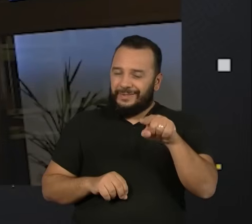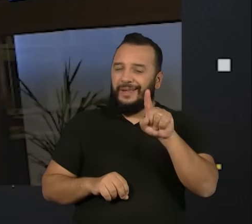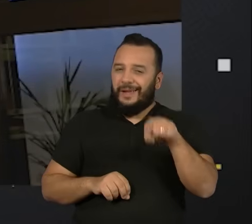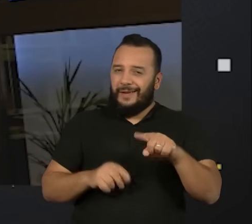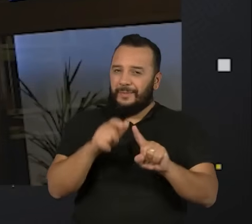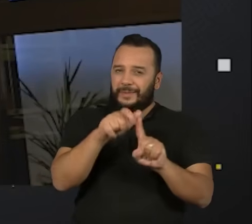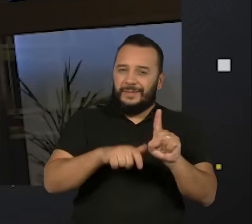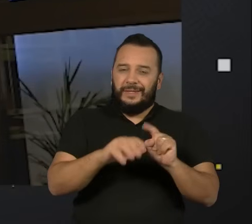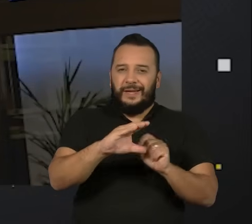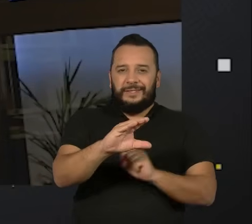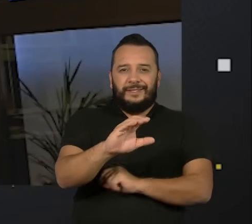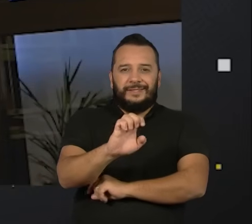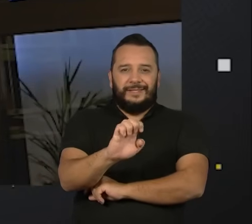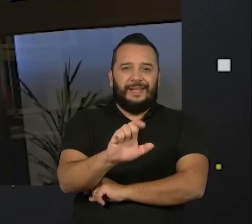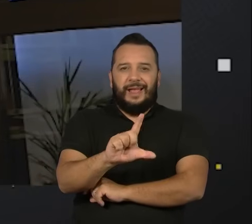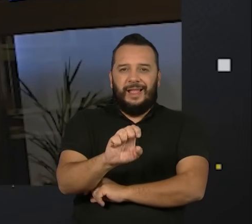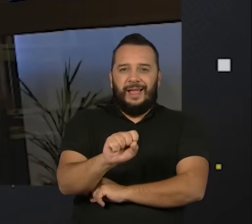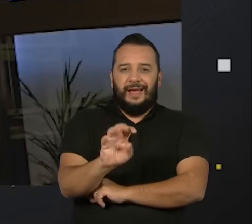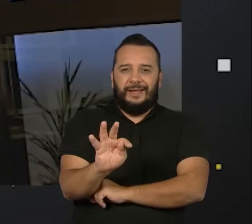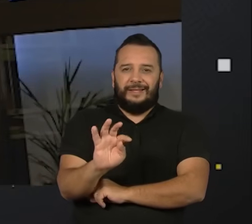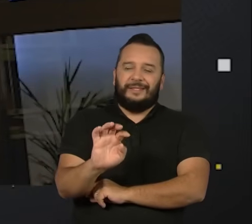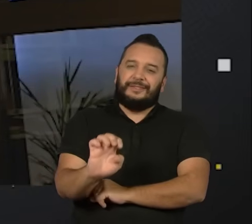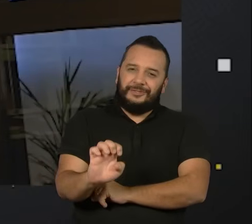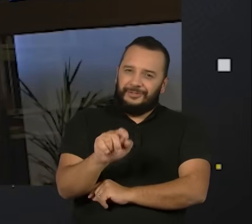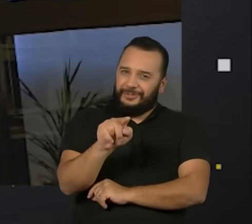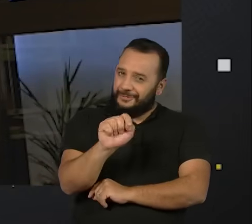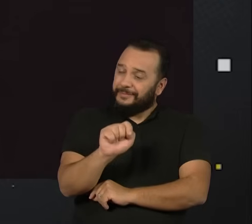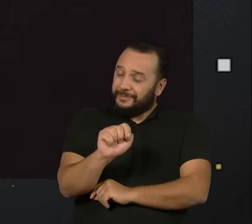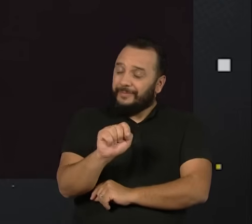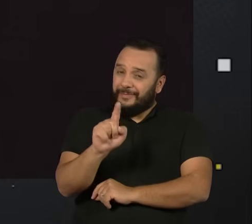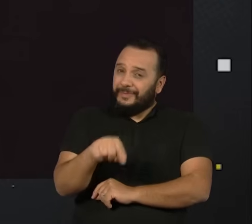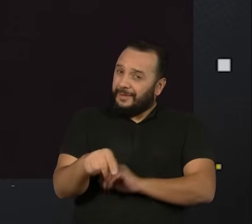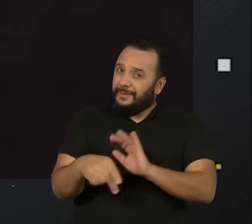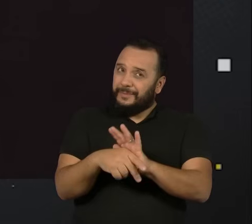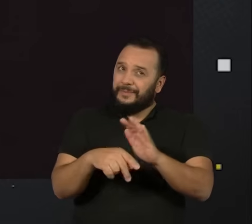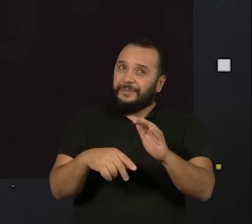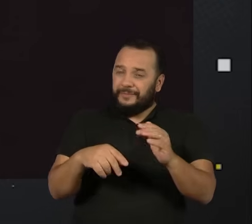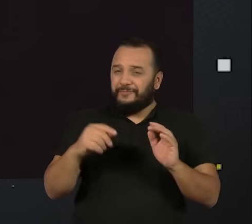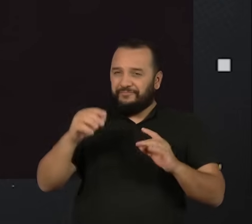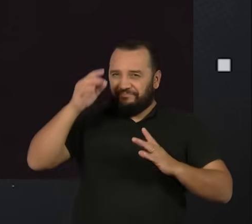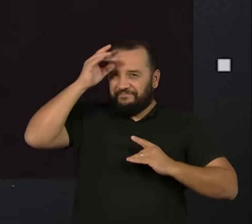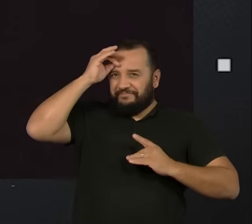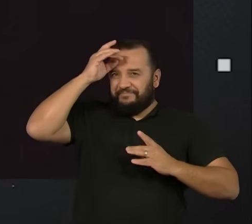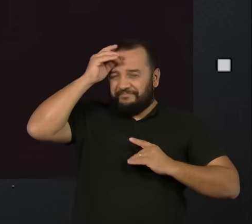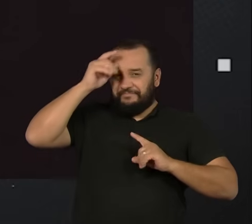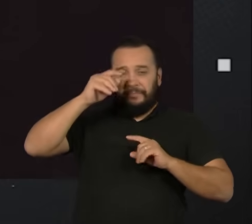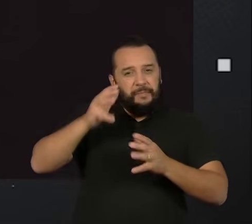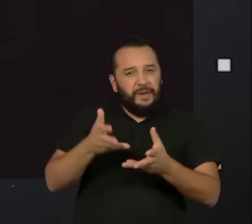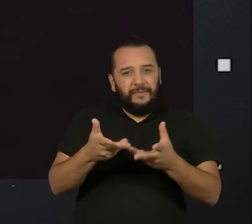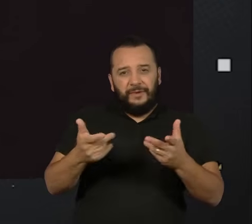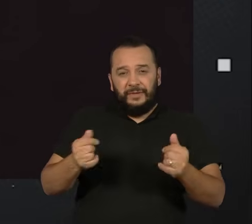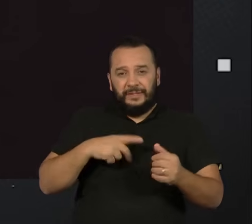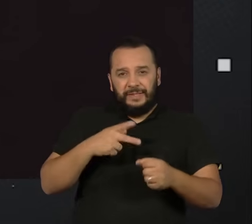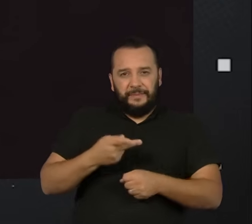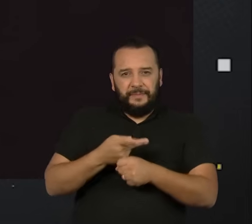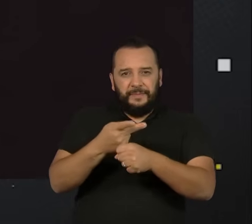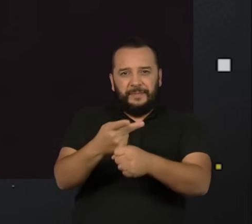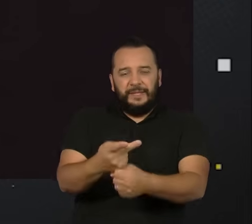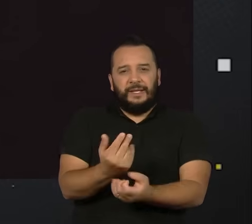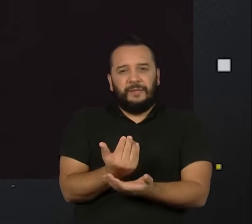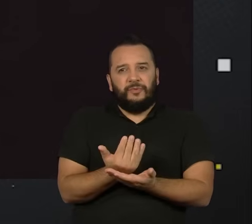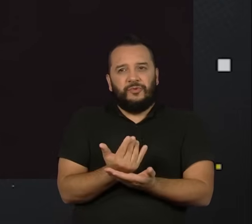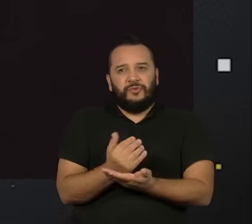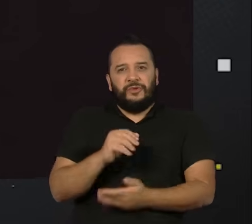Ouro, que foi uma interpretação maravilhosa sua. Você foi indicada ao Prêmio Shell, se eu não me engano,